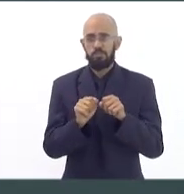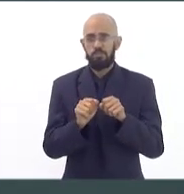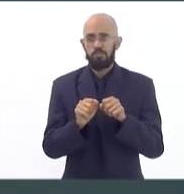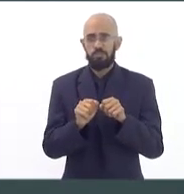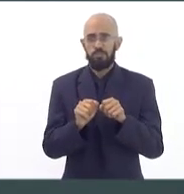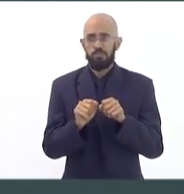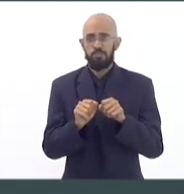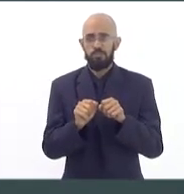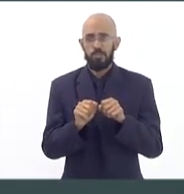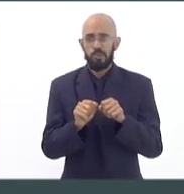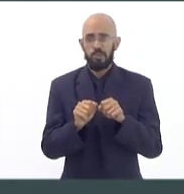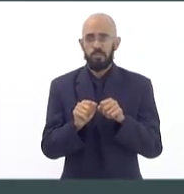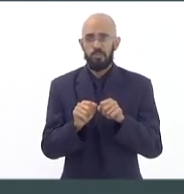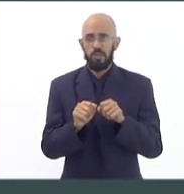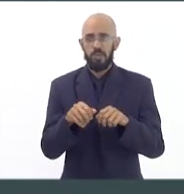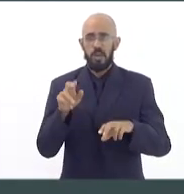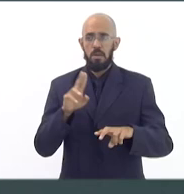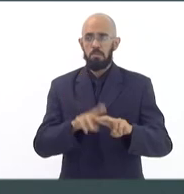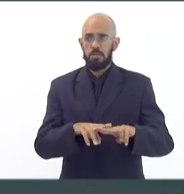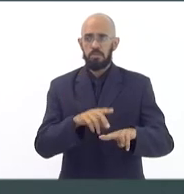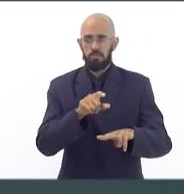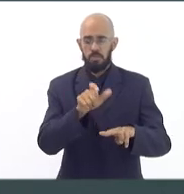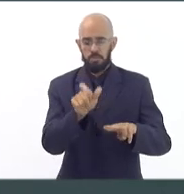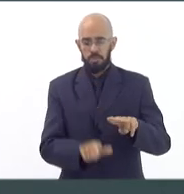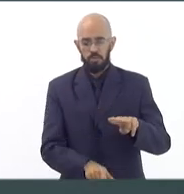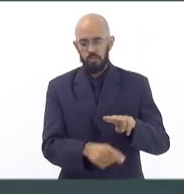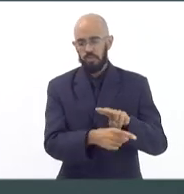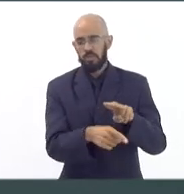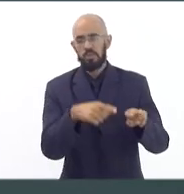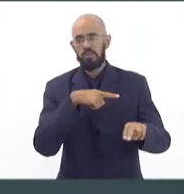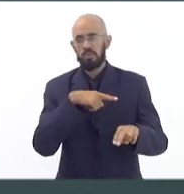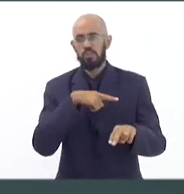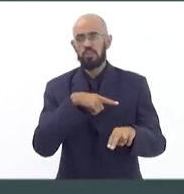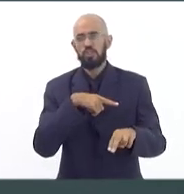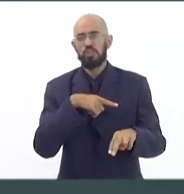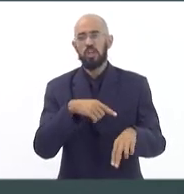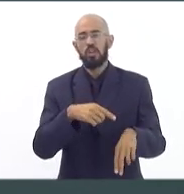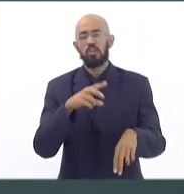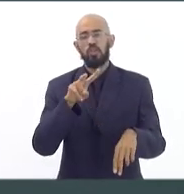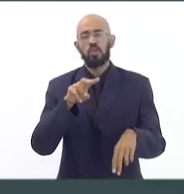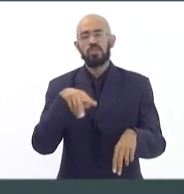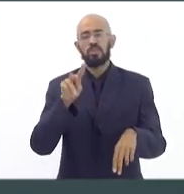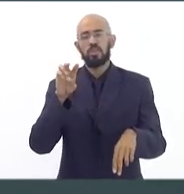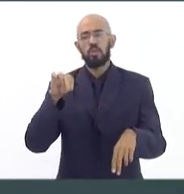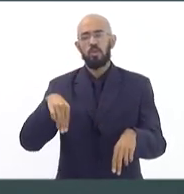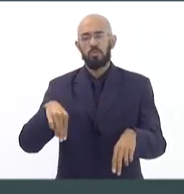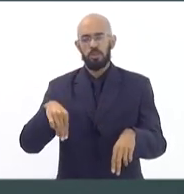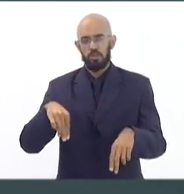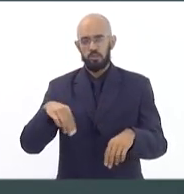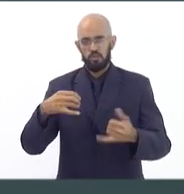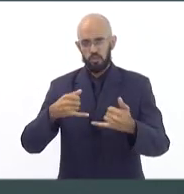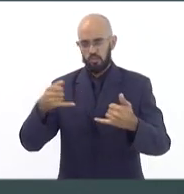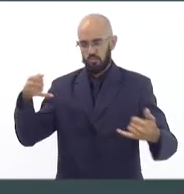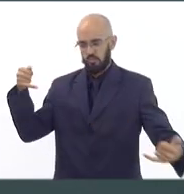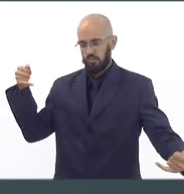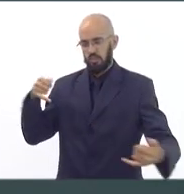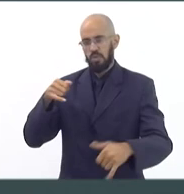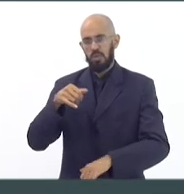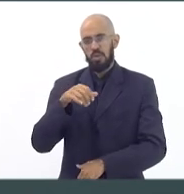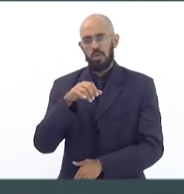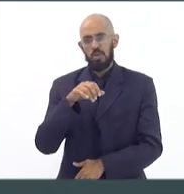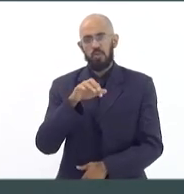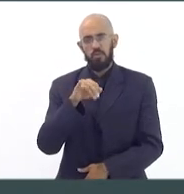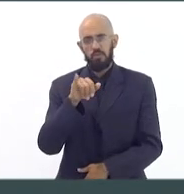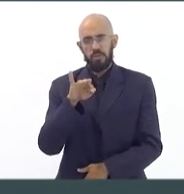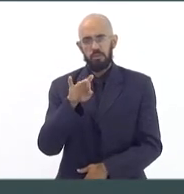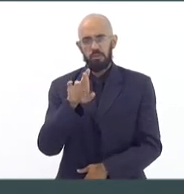apreensão e prisão de uma uma pessoa que tava com dois quilômetros de cabos de fibra ótica enfim aqui temos uma pensão difícil Claro em